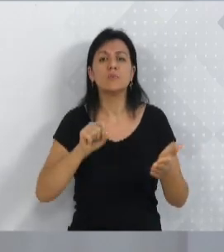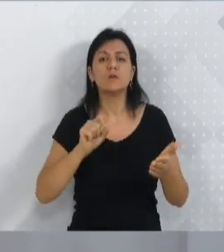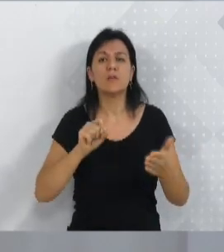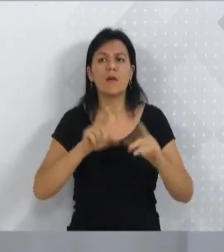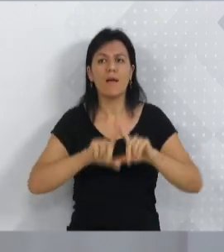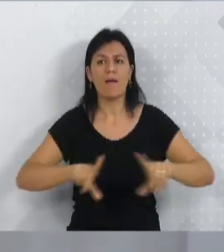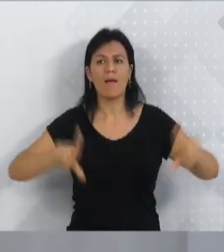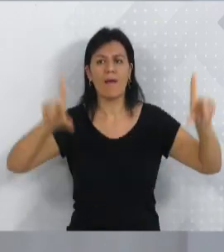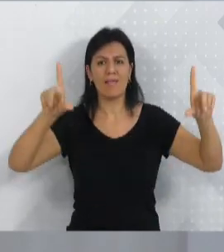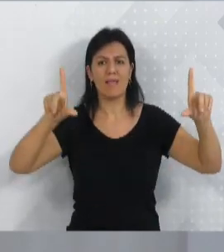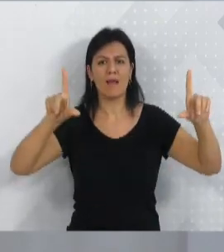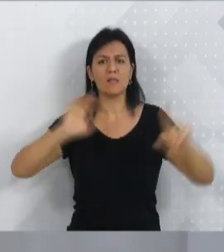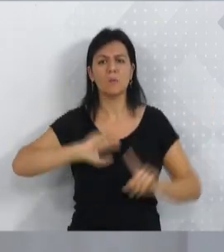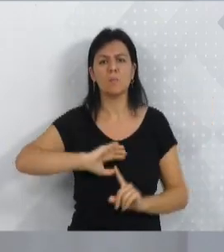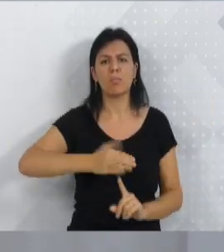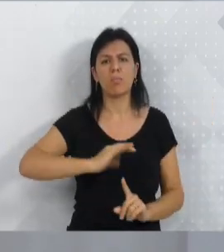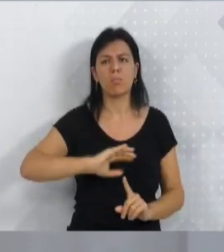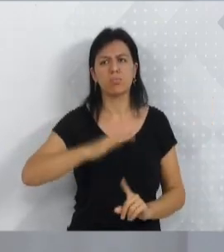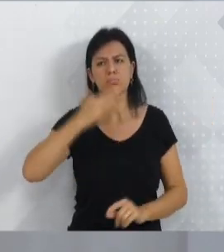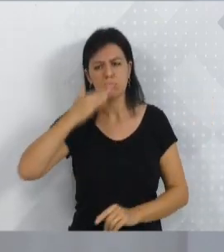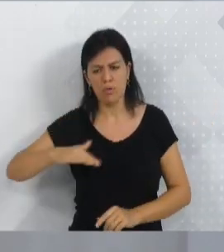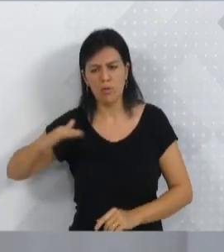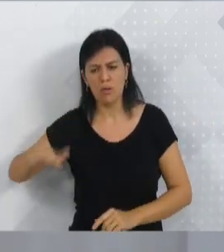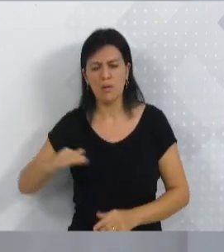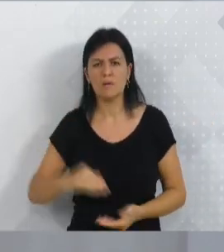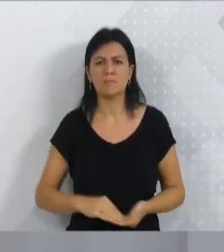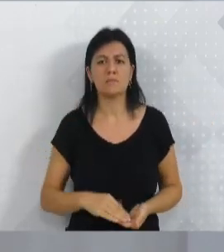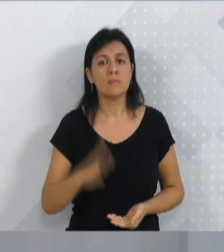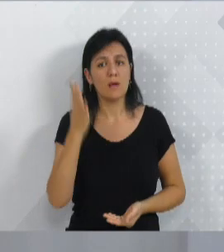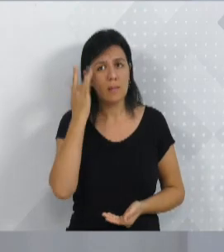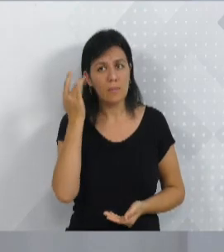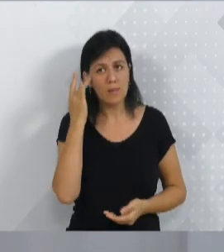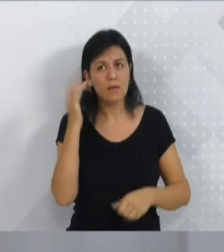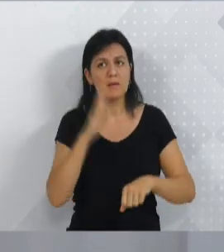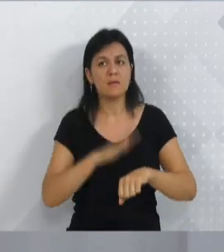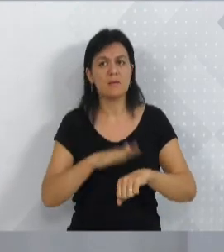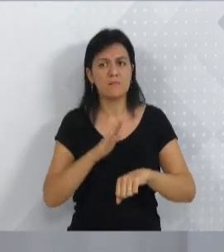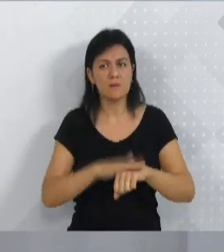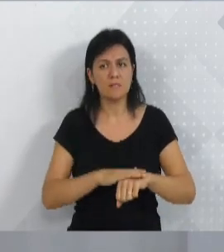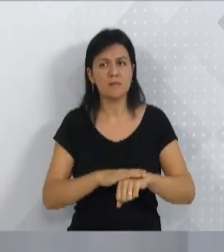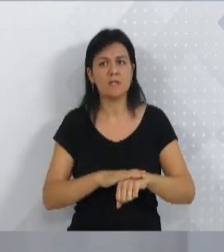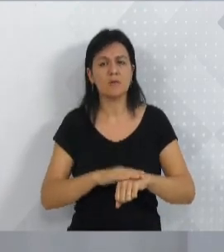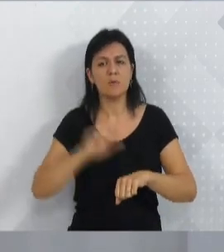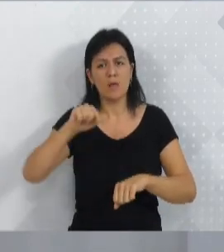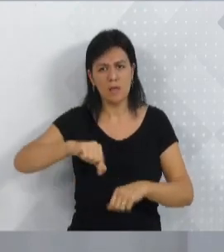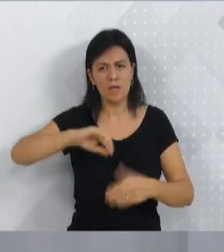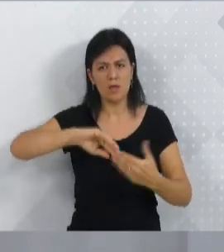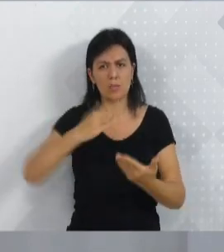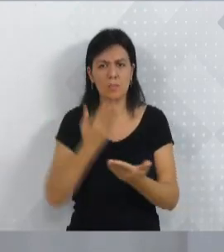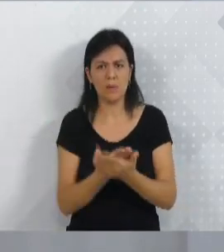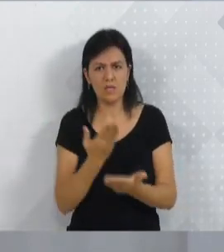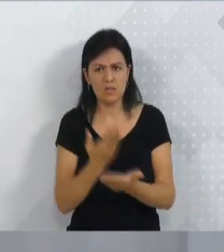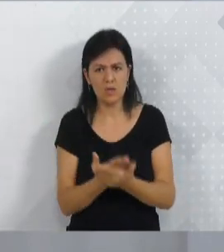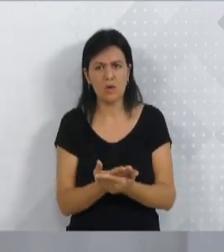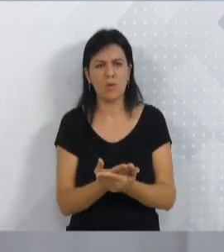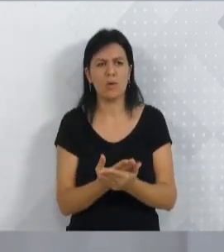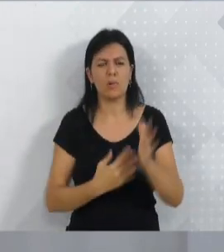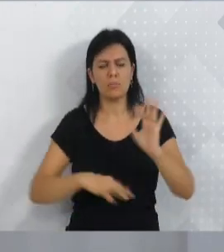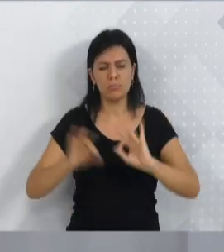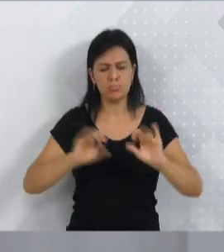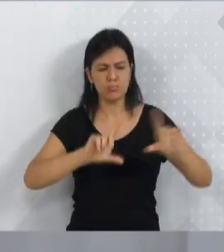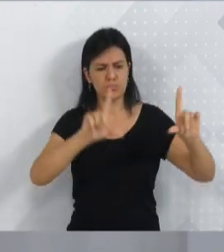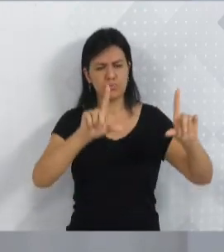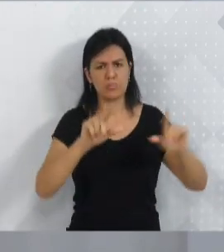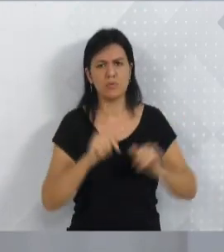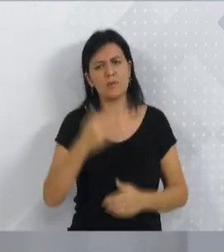sobre abuso sexual infantil Talvez o senhor eles lembram manhã estaremos fazendo uma instalação simbólica numa escola aqui da cidade conseguimos realizar junto à secretarias